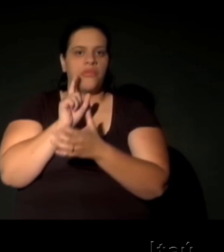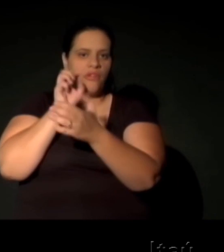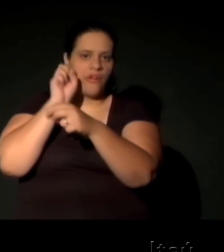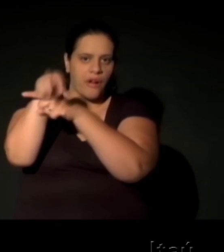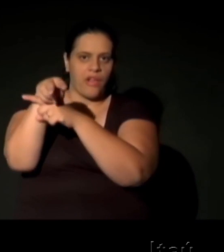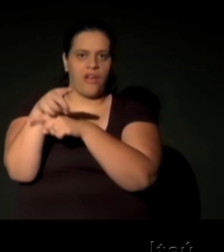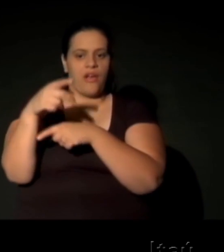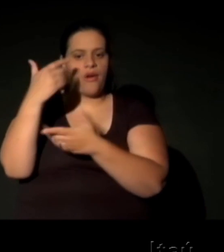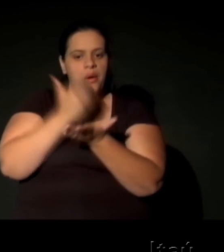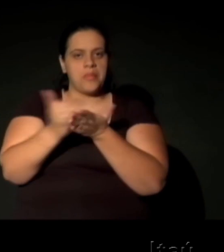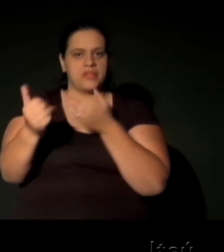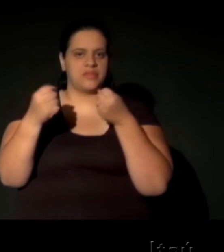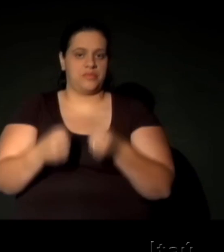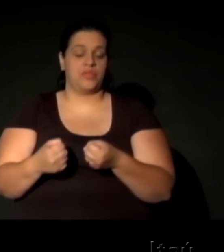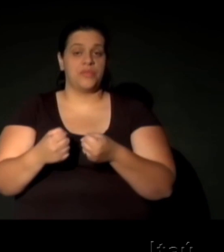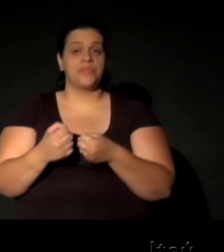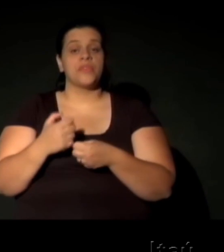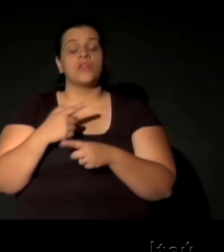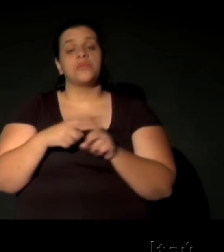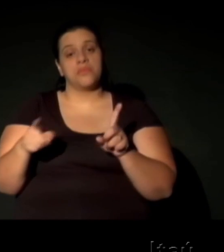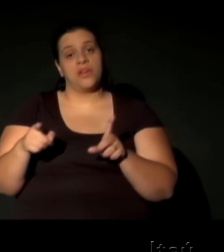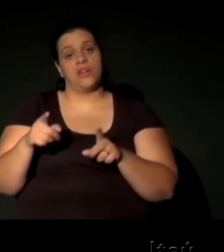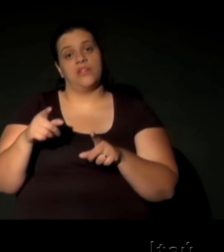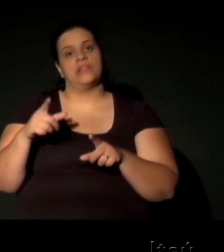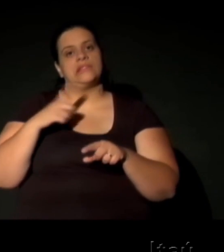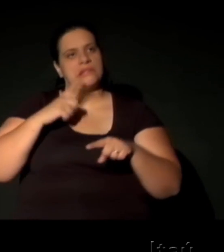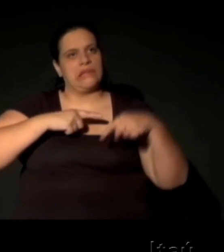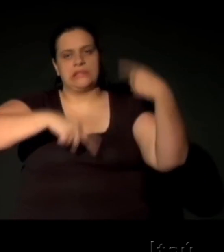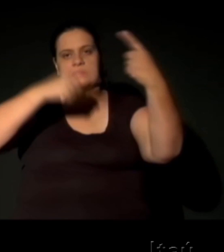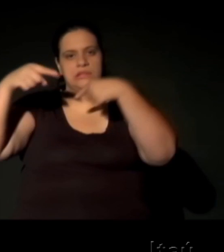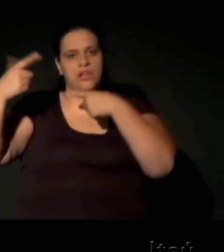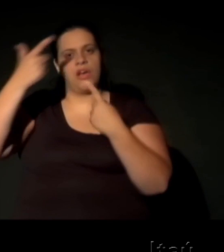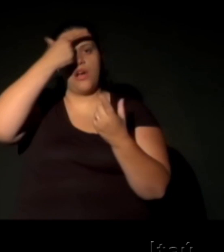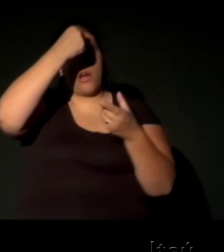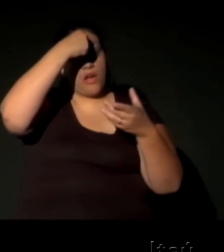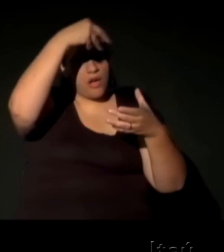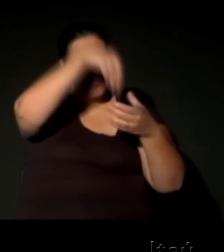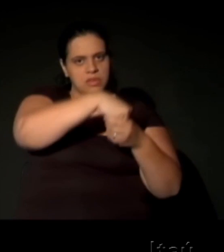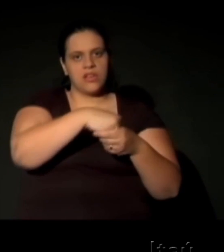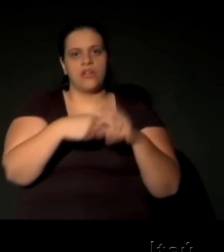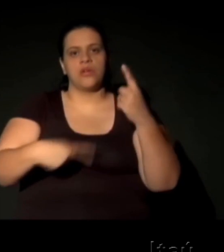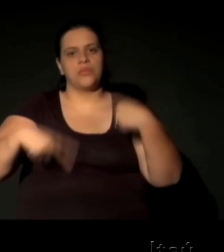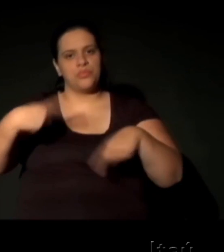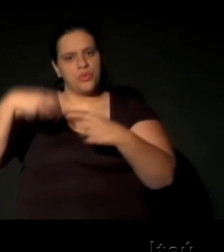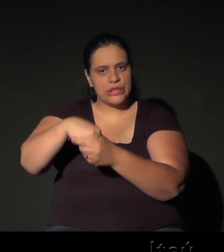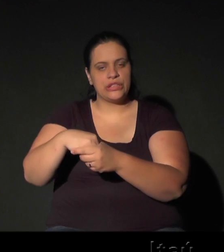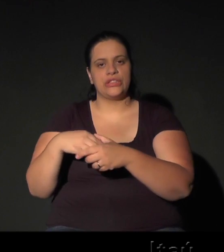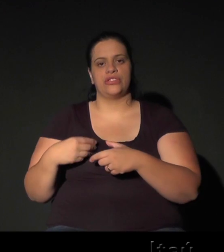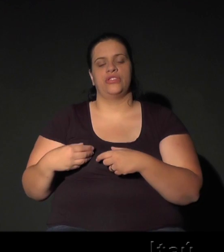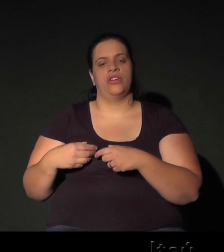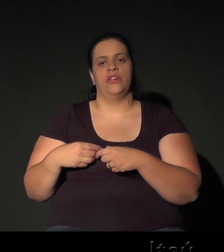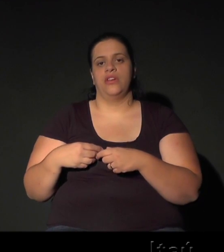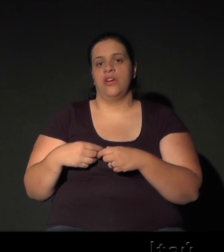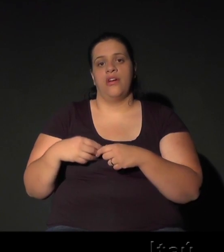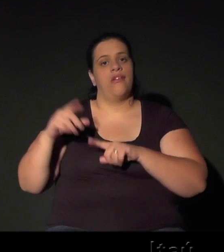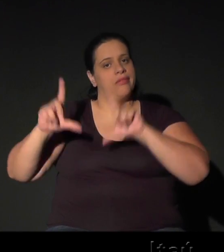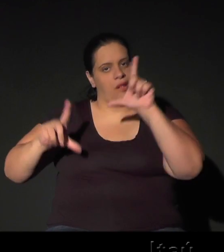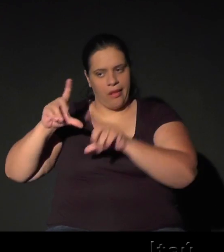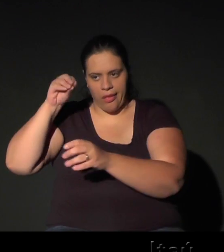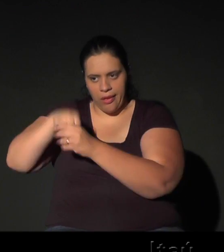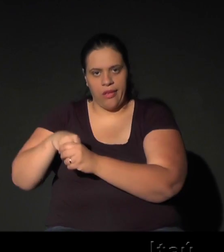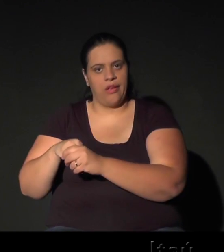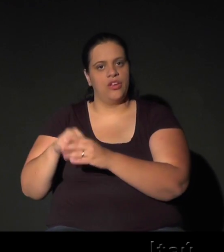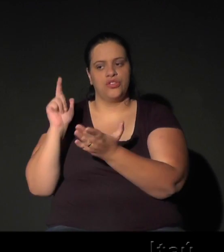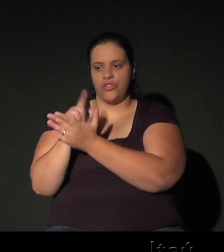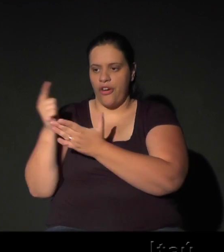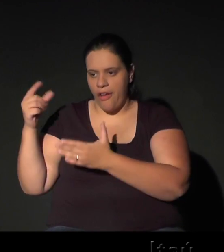de poder né mas essa é uma crise generalizada na academia na eh na política em na mídia